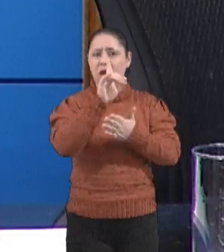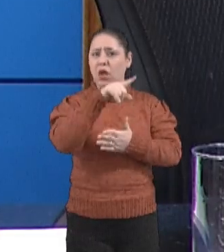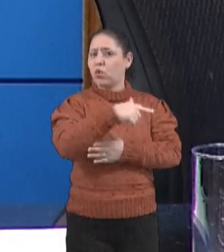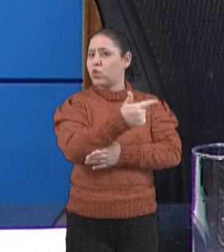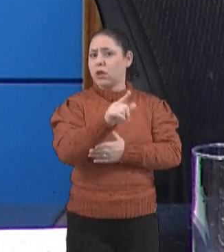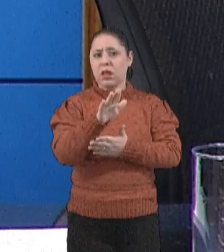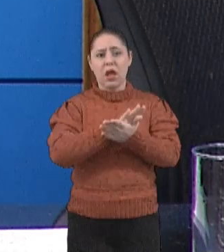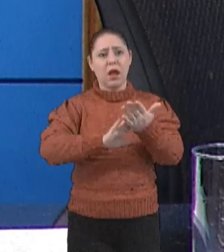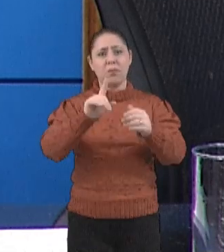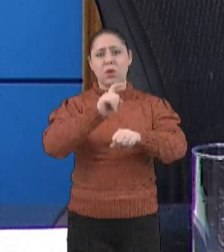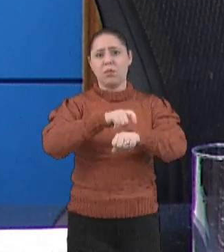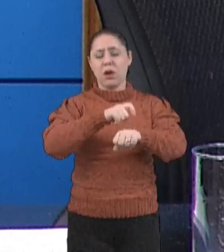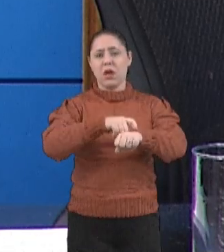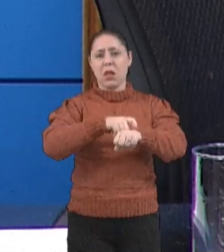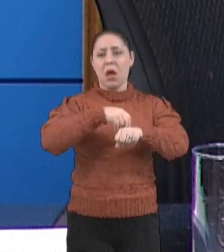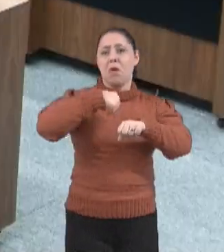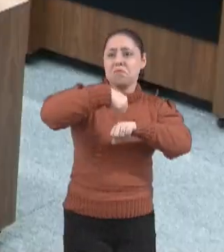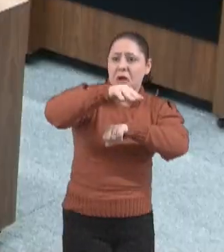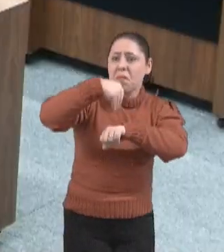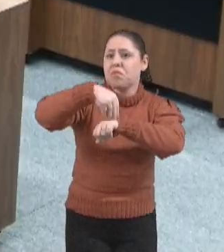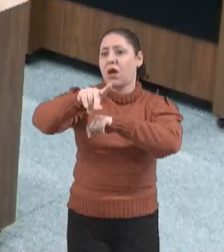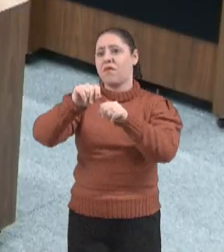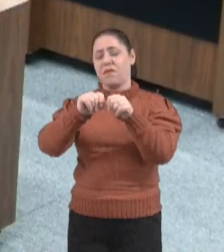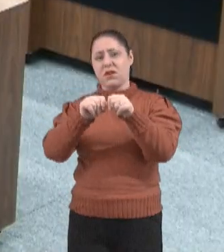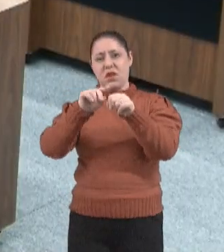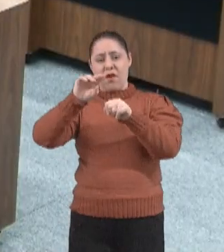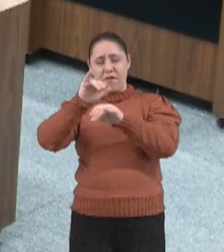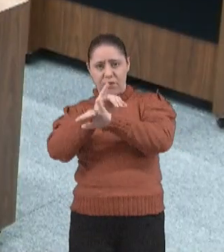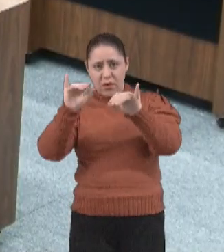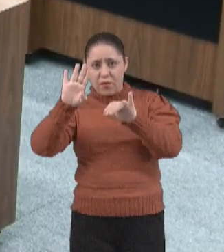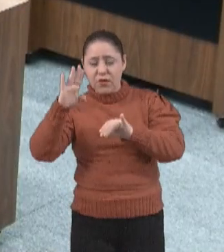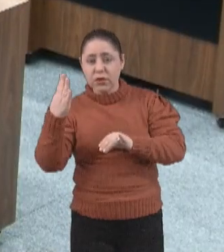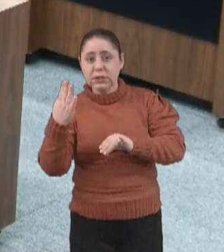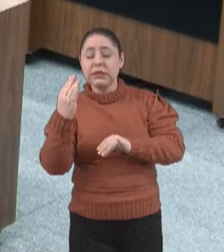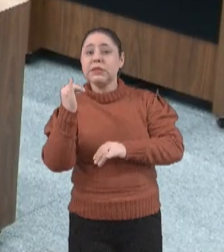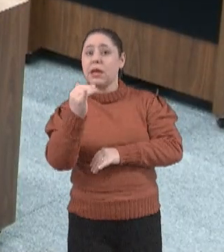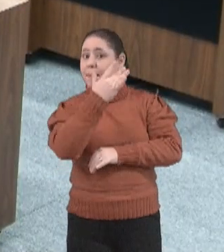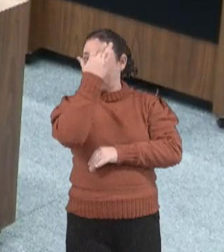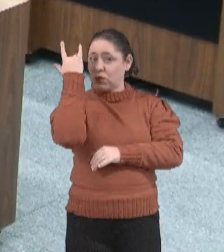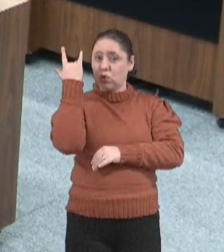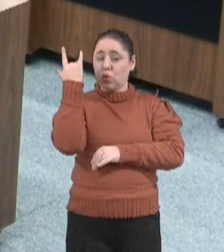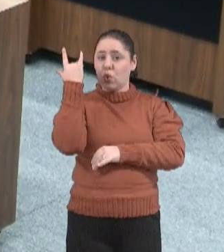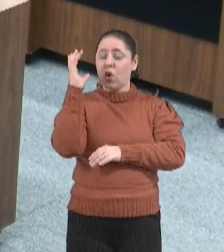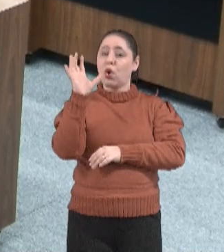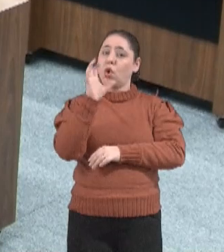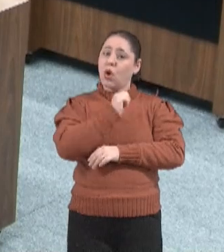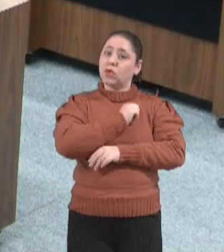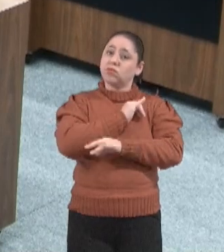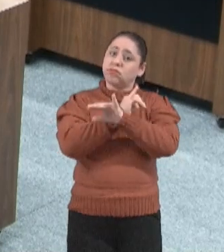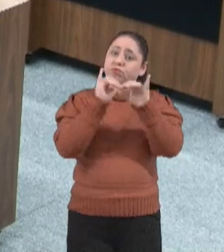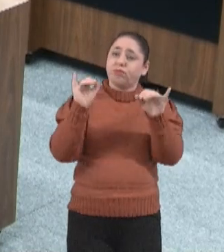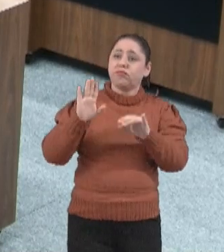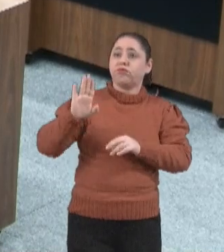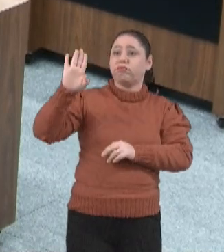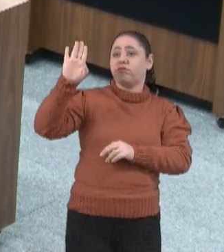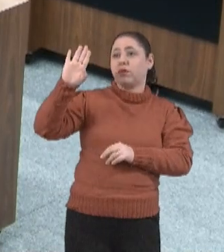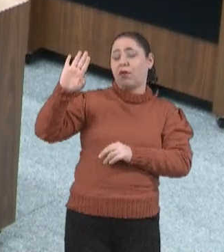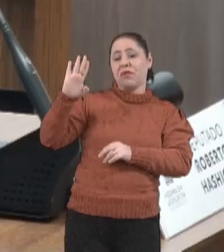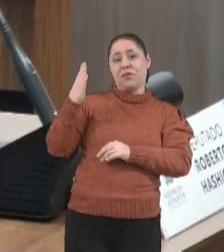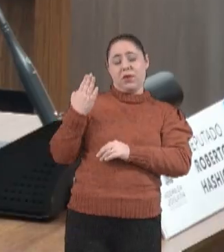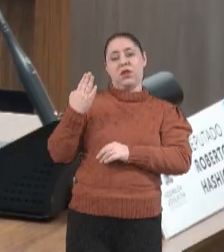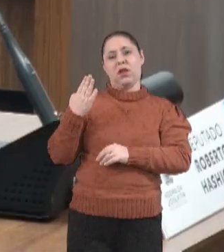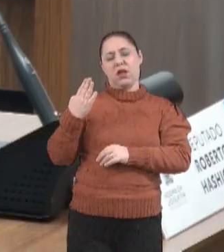não tem momento algum falando que ele distribuiu o jornal, que fazia fake news. Se as pessoas gostam de fazer campanha com fake news, não é do meu tipo. Quem